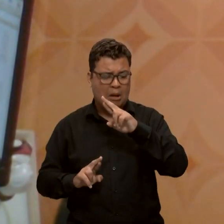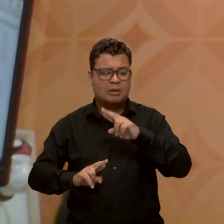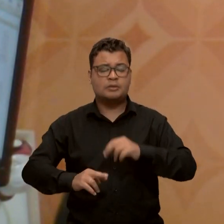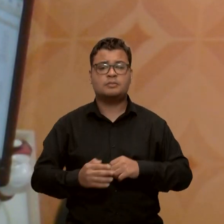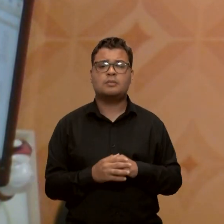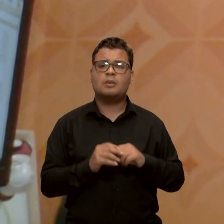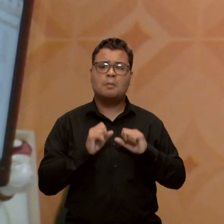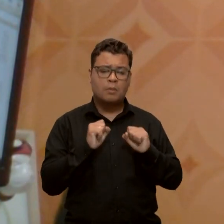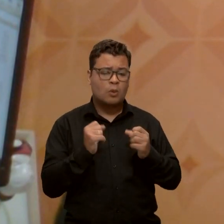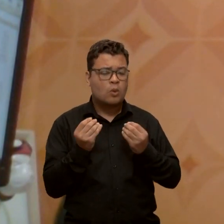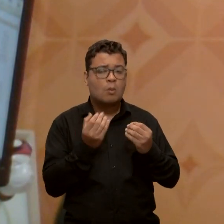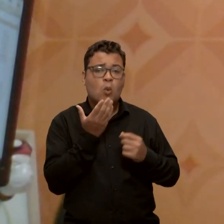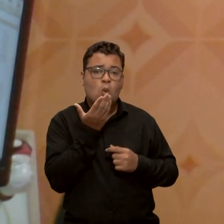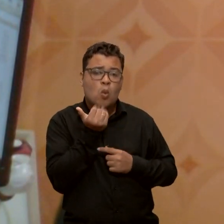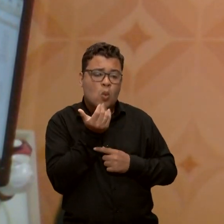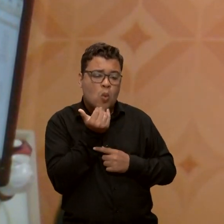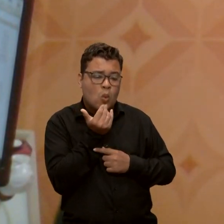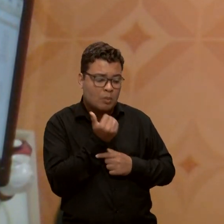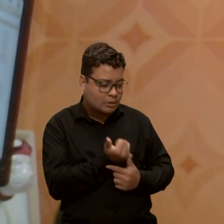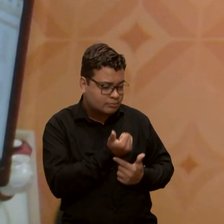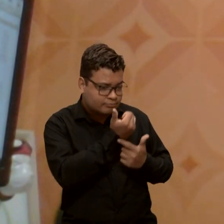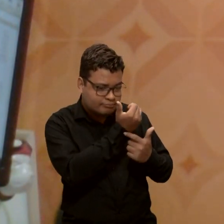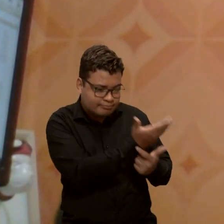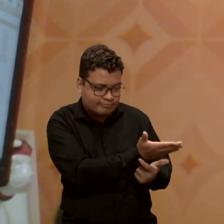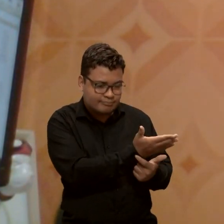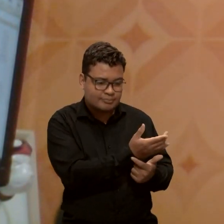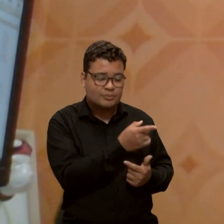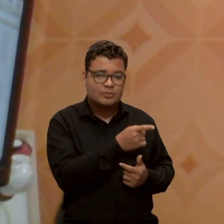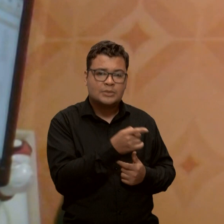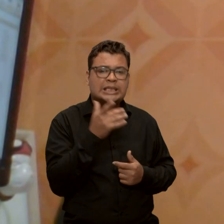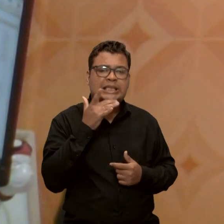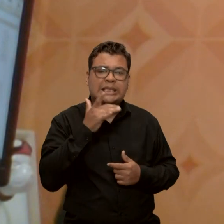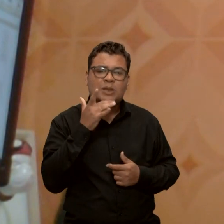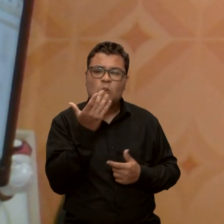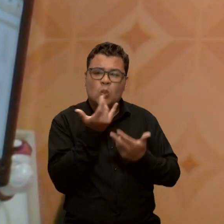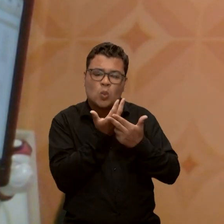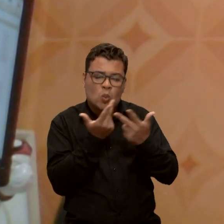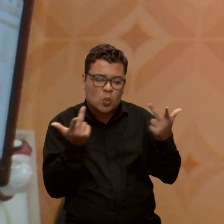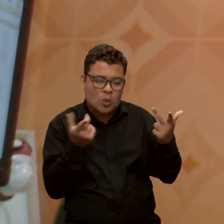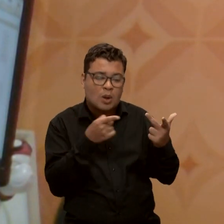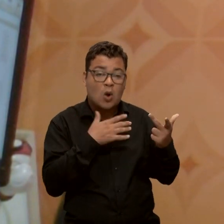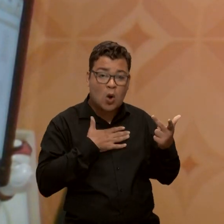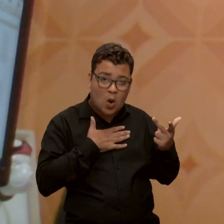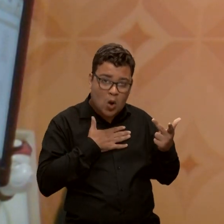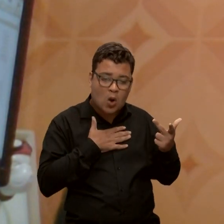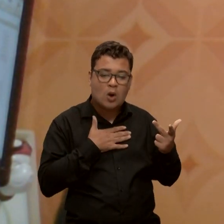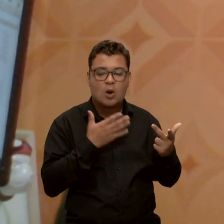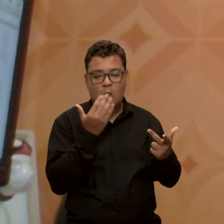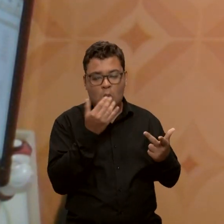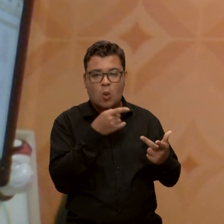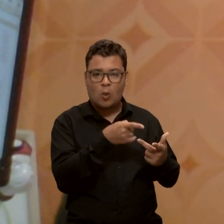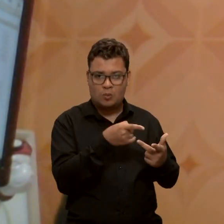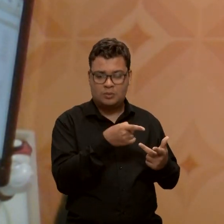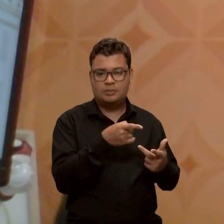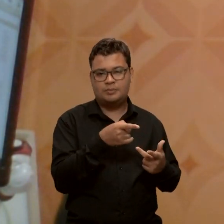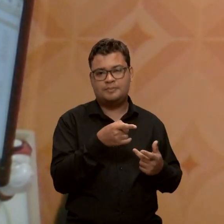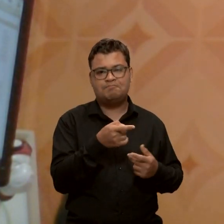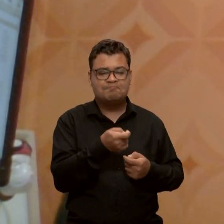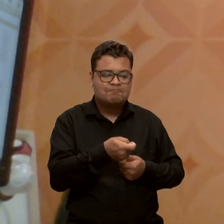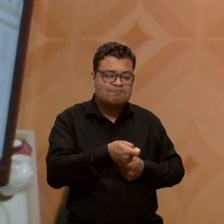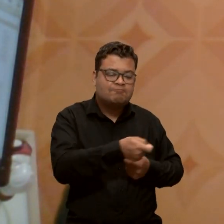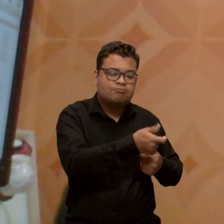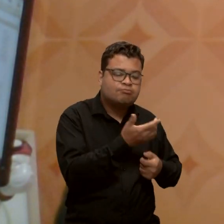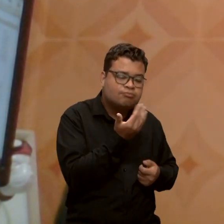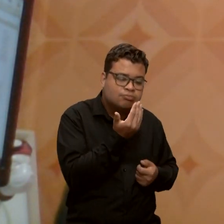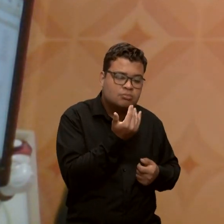da alimentação. Então, você pode oferecer coisas gostosas que eles gostem, por exemplo, um petisco, ou mesmo